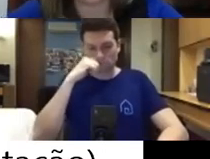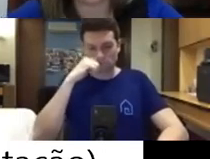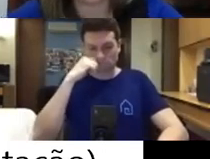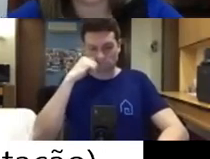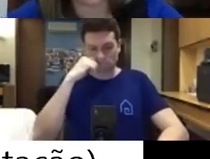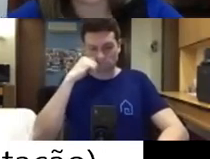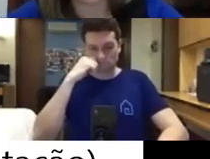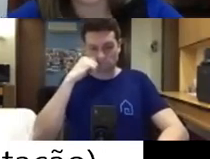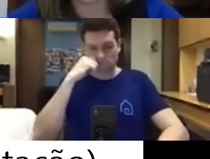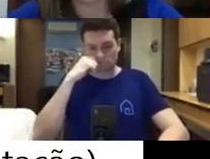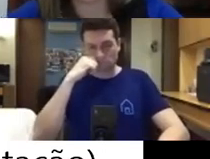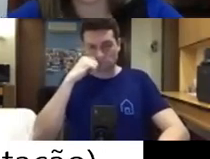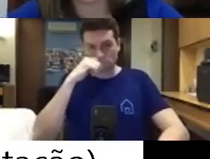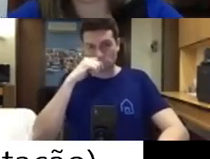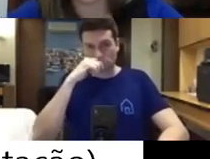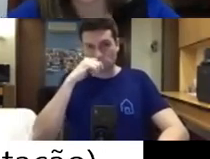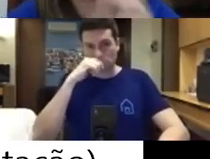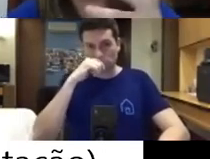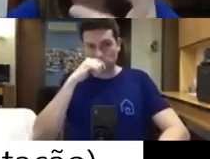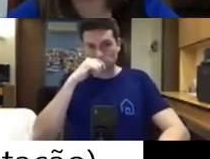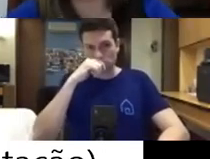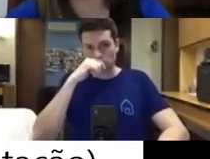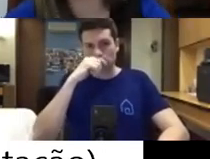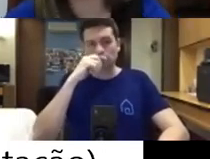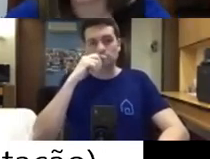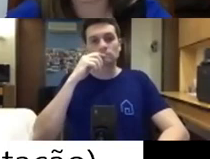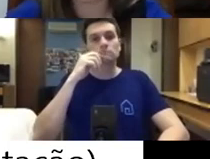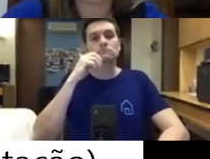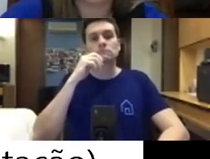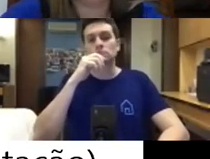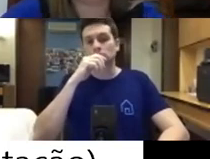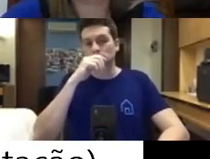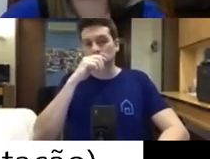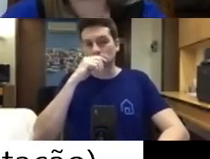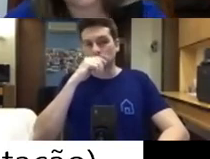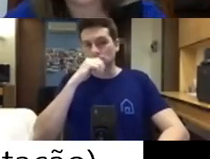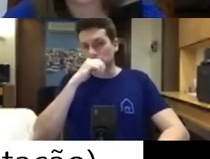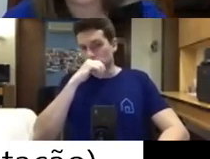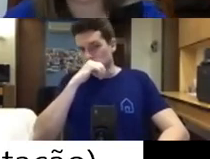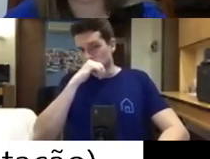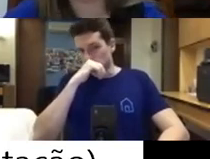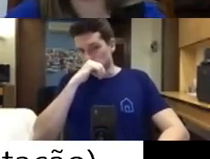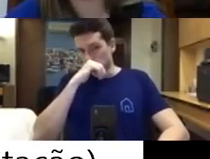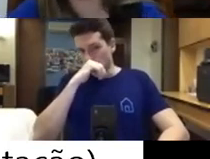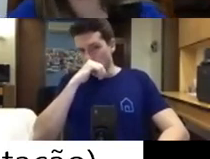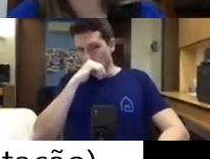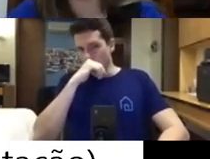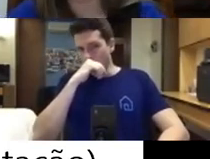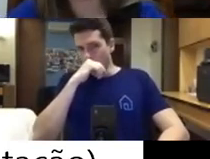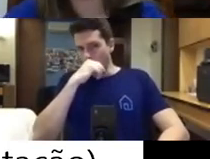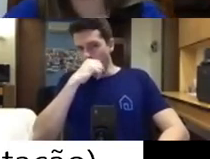essa mudança de fase ali gera também um aumento de volume. E isso também acarreta